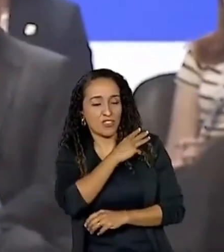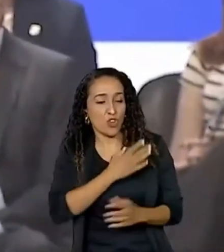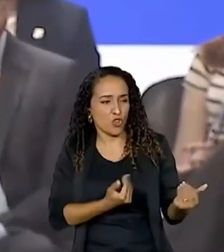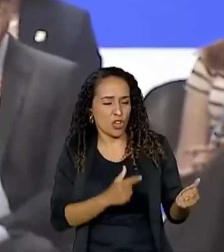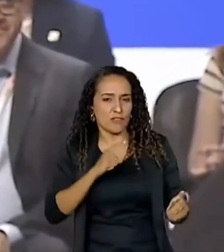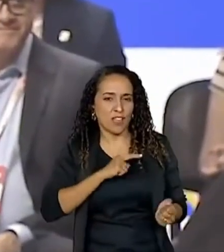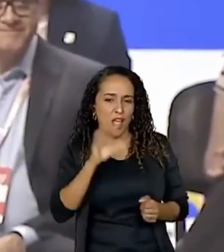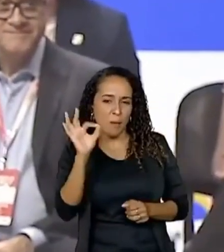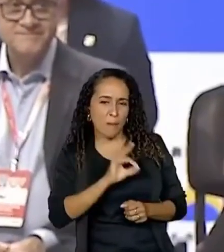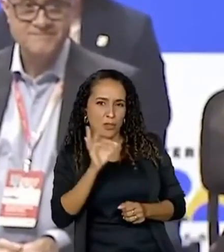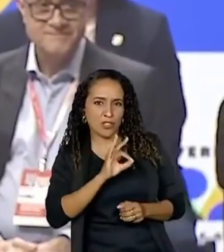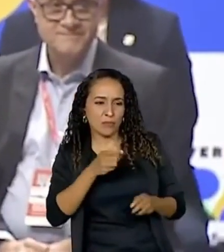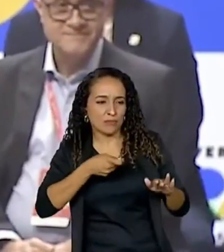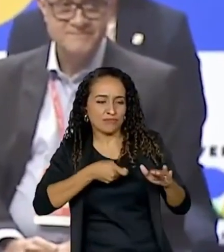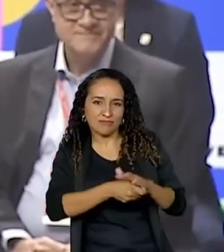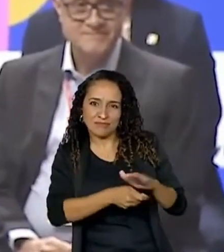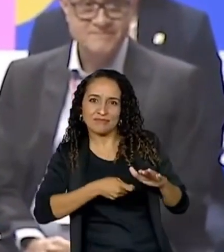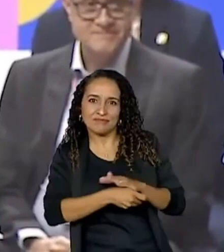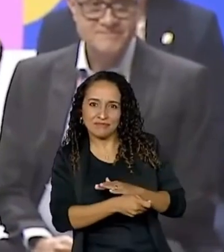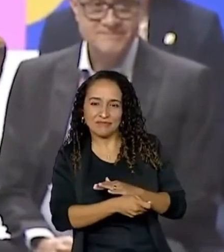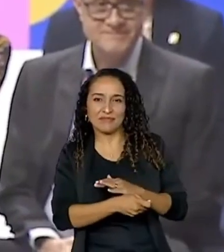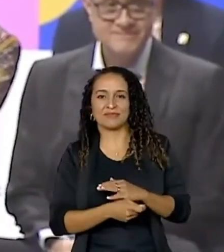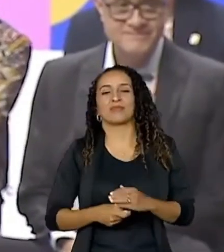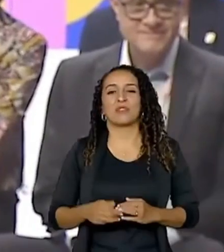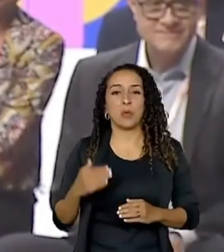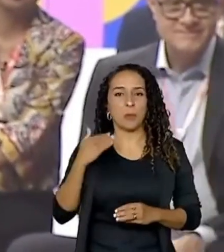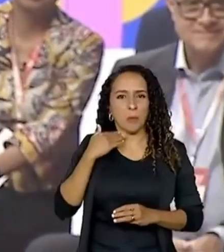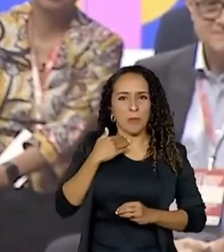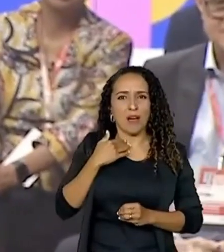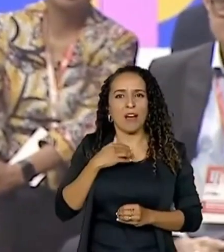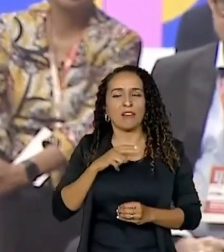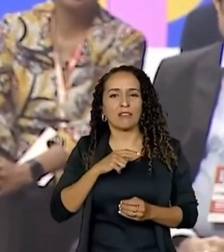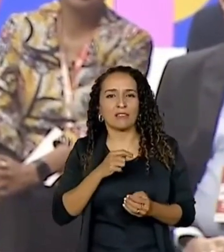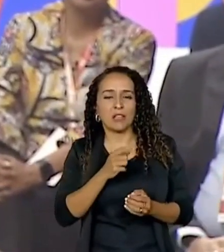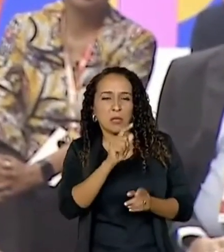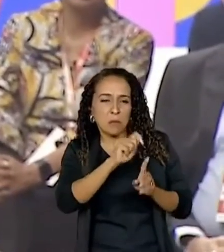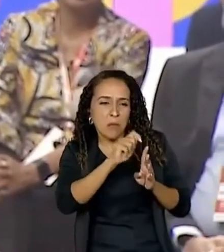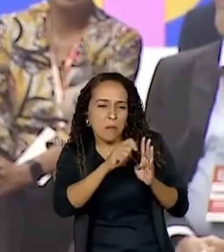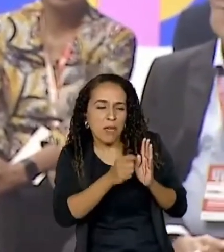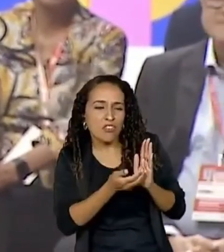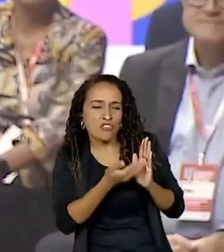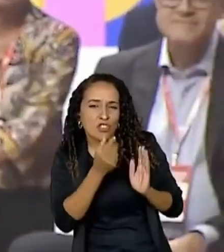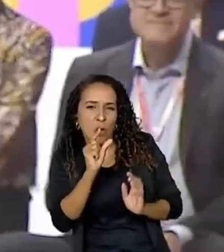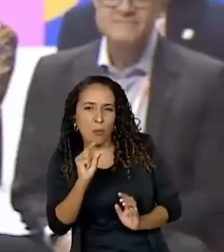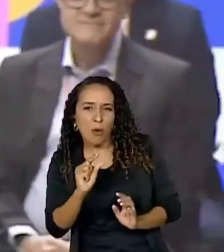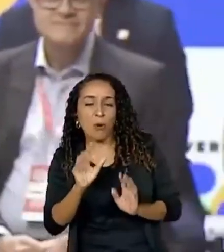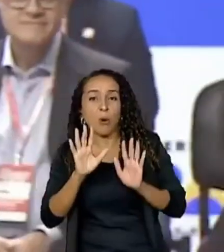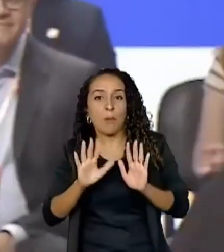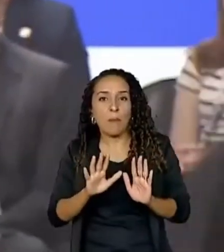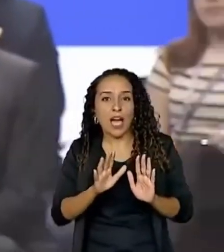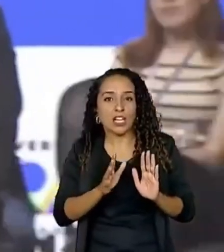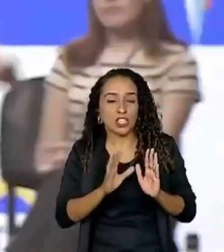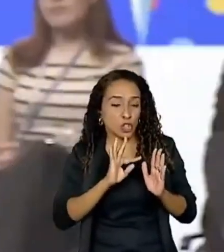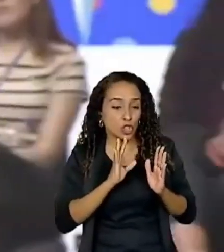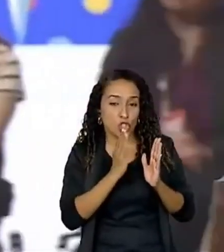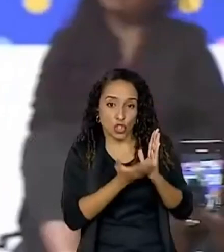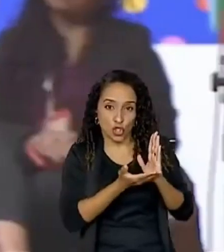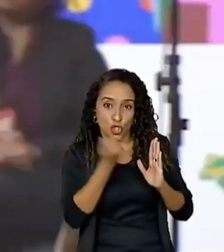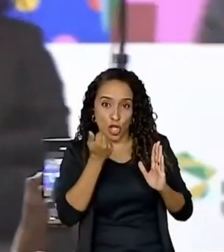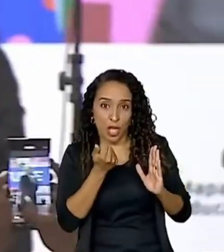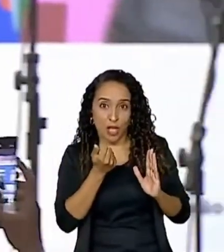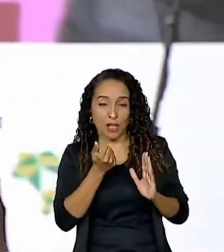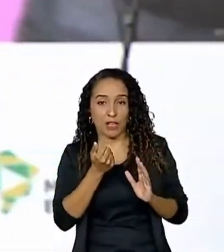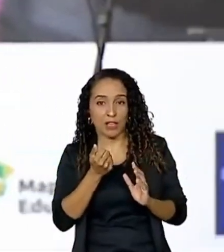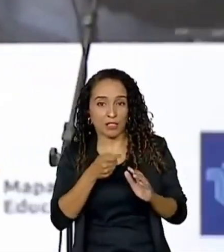percentual depositado numa conta. Ele vai poder tirar um tiquinho cada mês, mas ele vai poder sacar a poupança